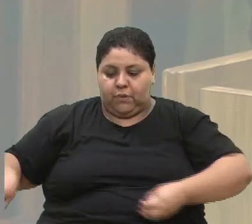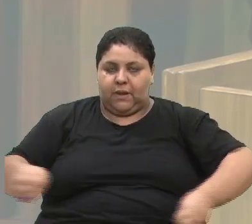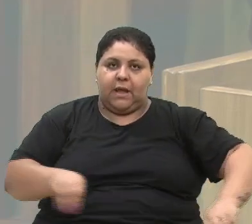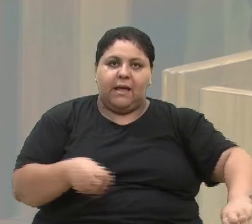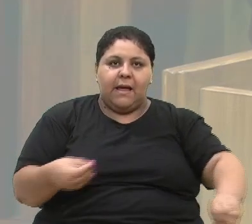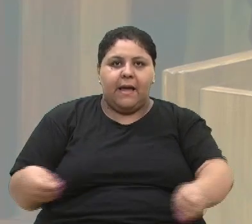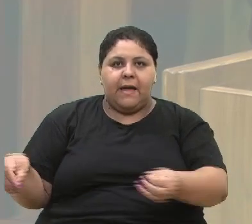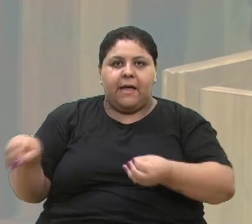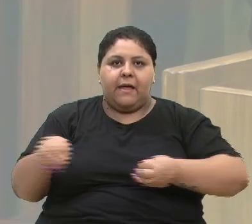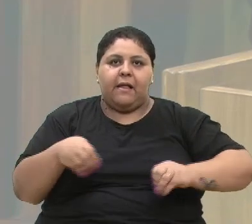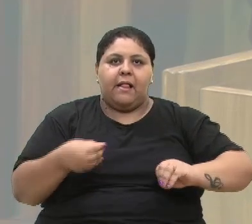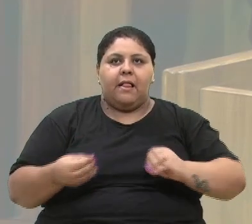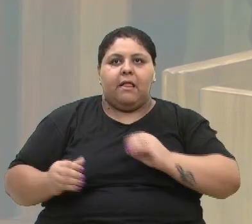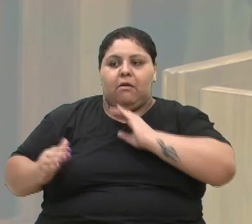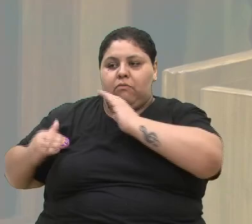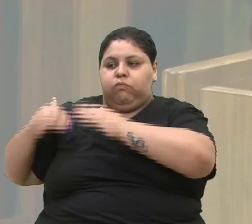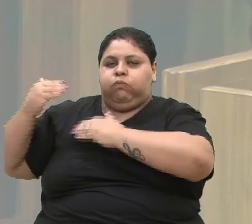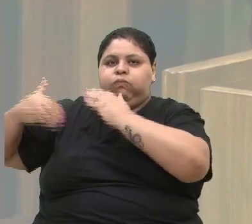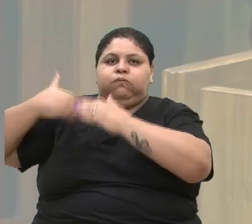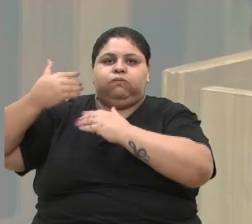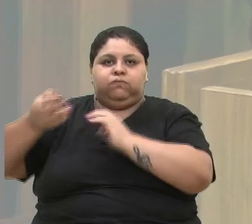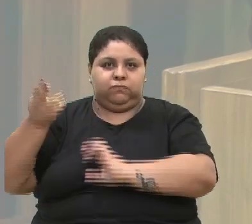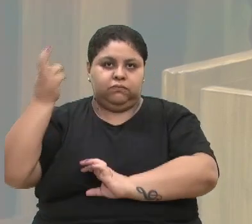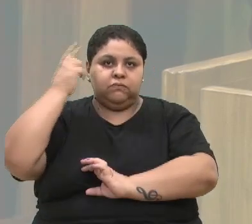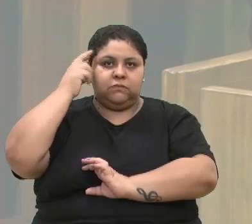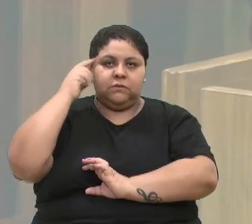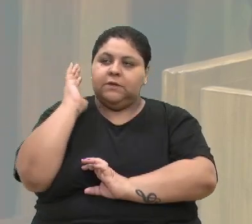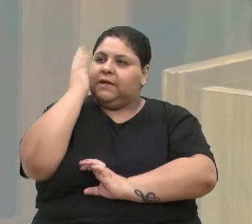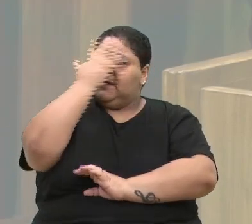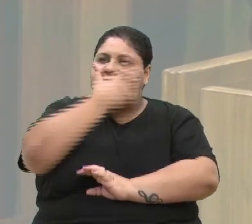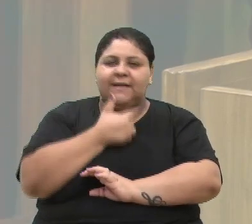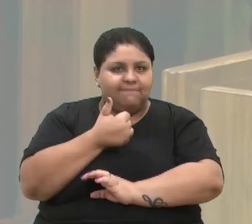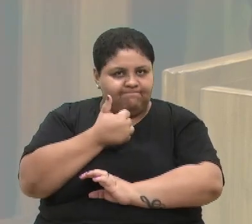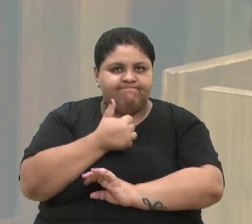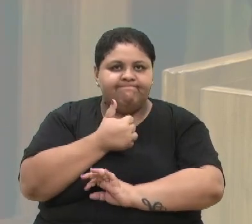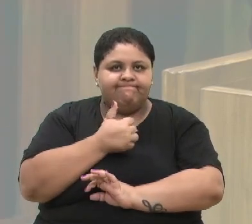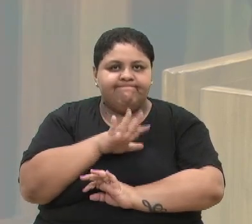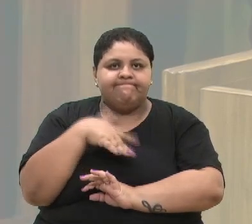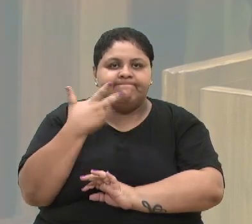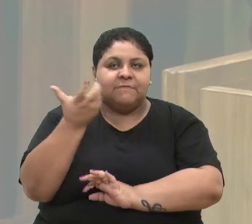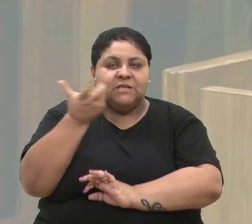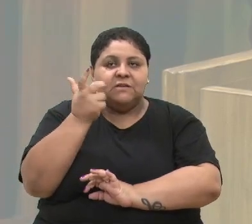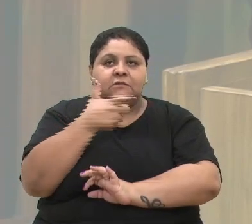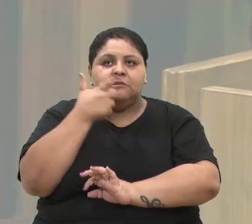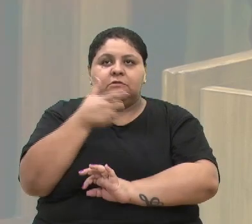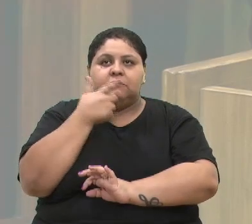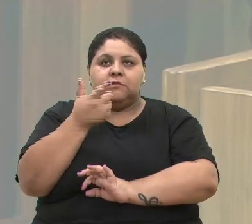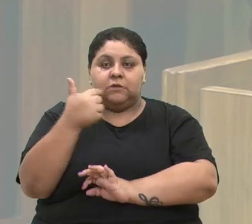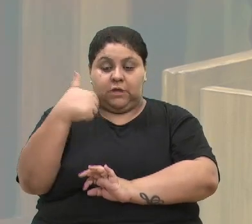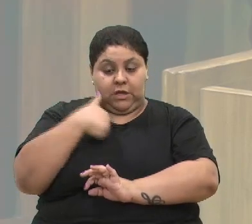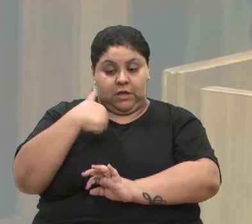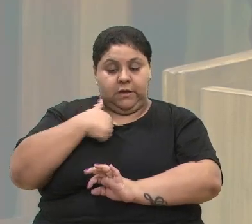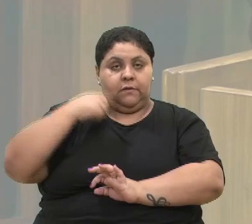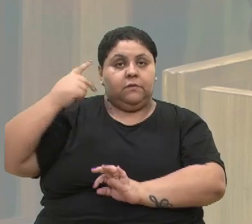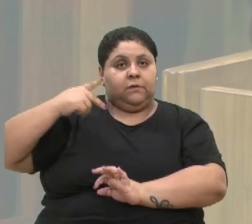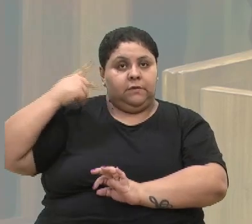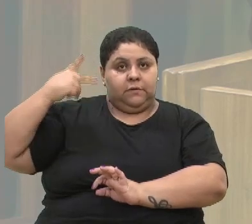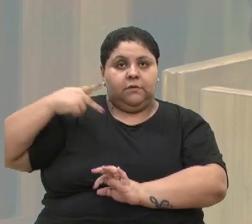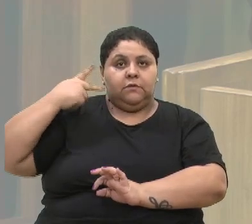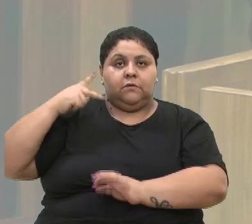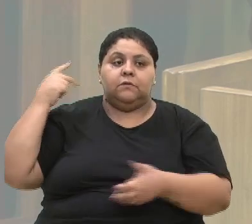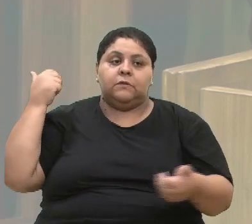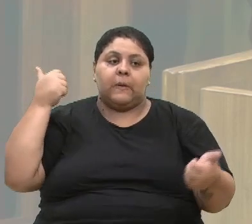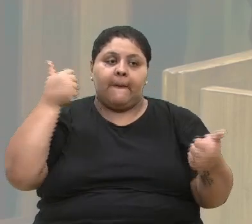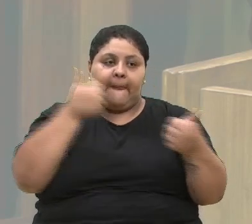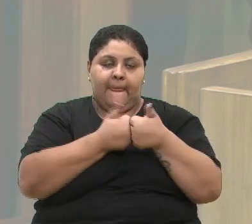aquele processo cultural que ele sempre faz, que é tão bonito. Então, quero dizer que esse vereador está